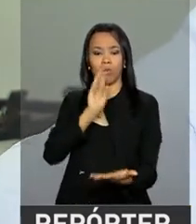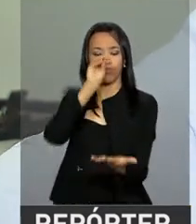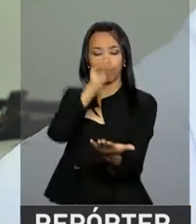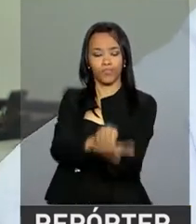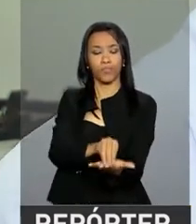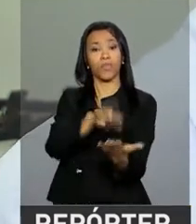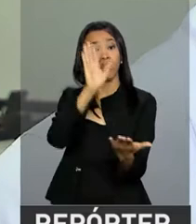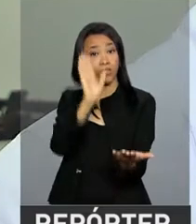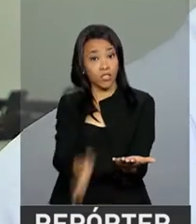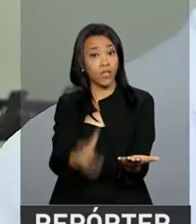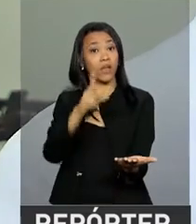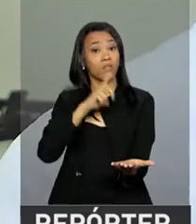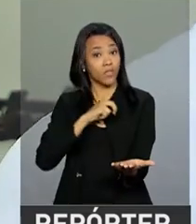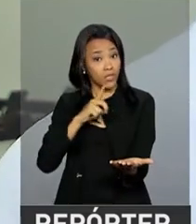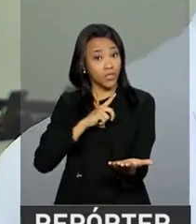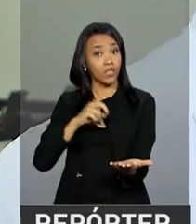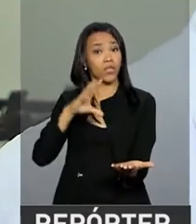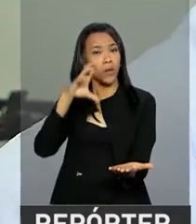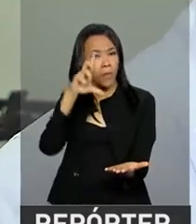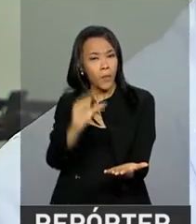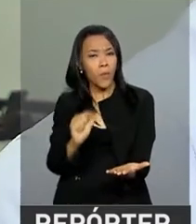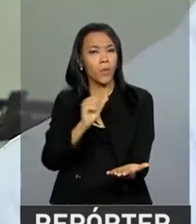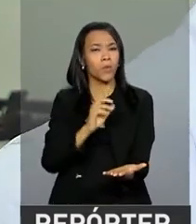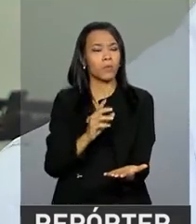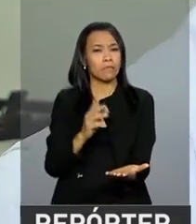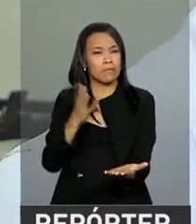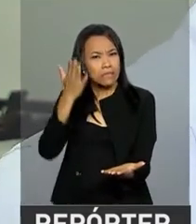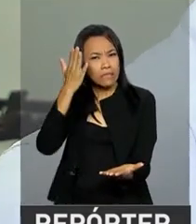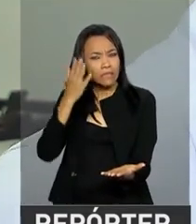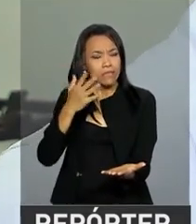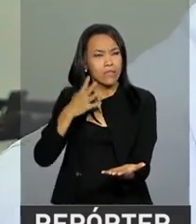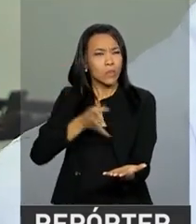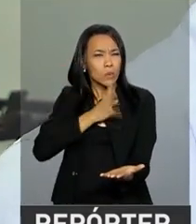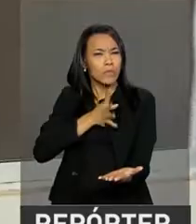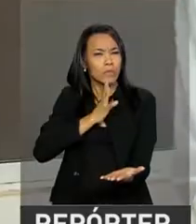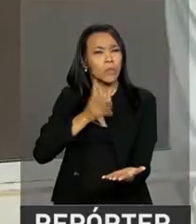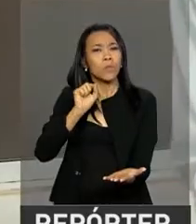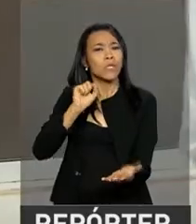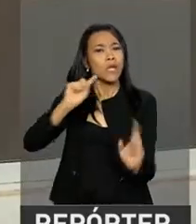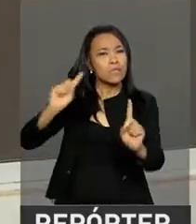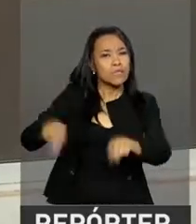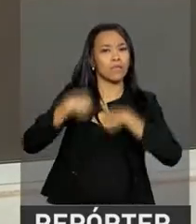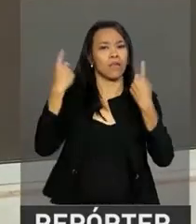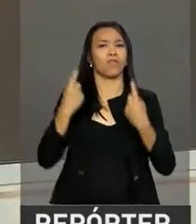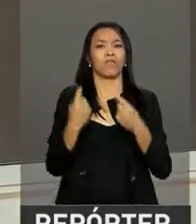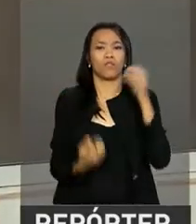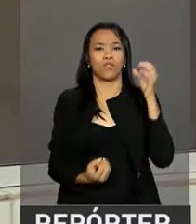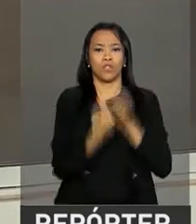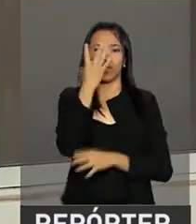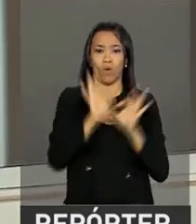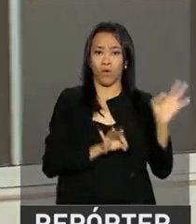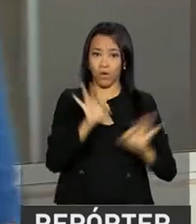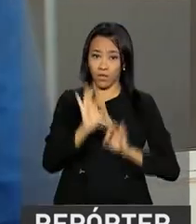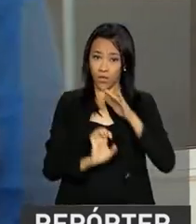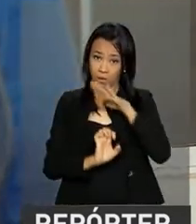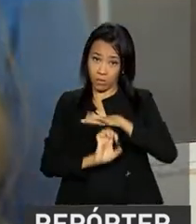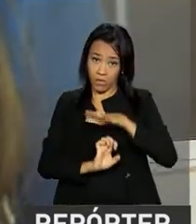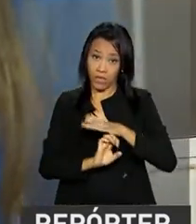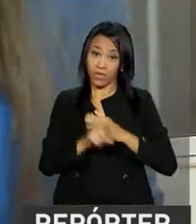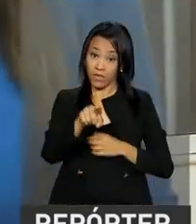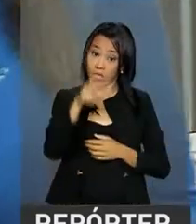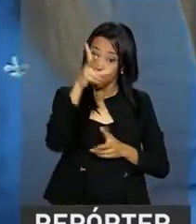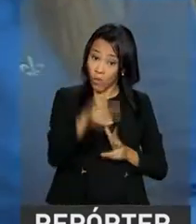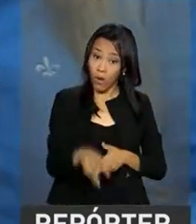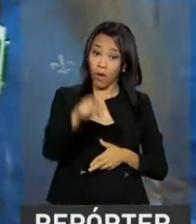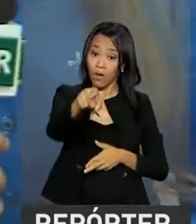porque eu já tinha um pouco de ciência dos desafios que era ter uma empresa assim como alexandre mais de 11